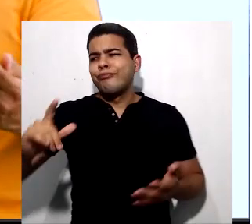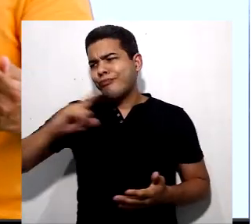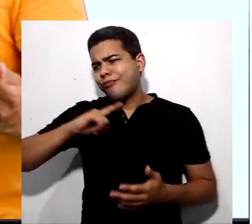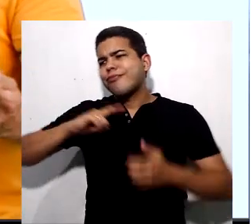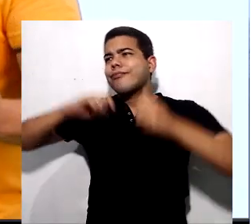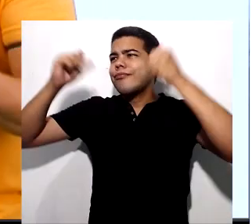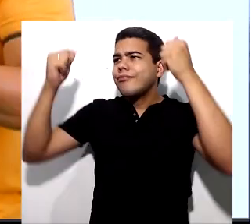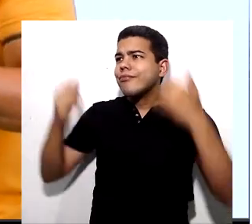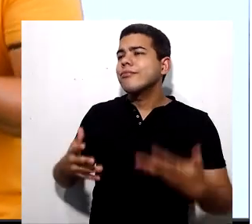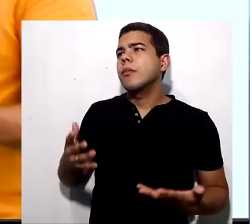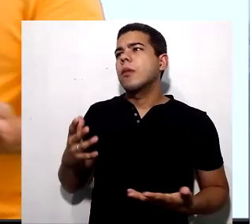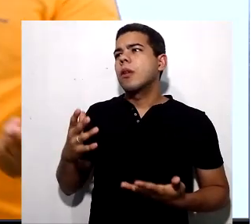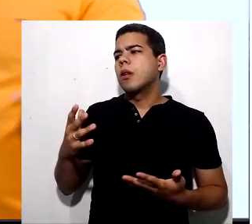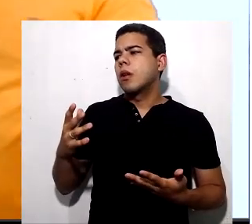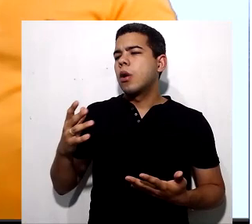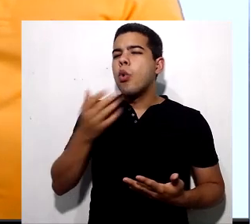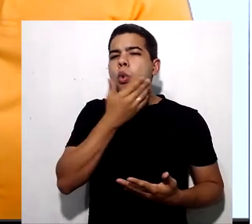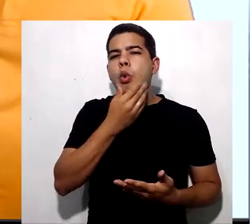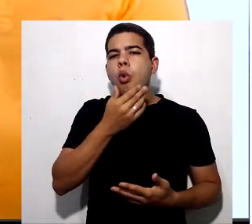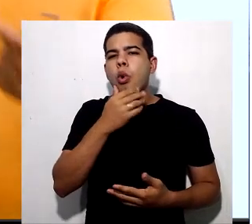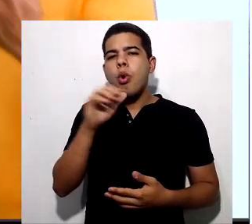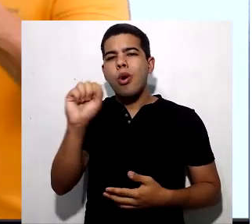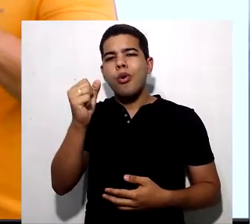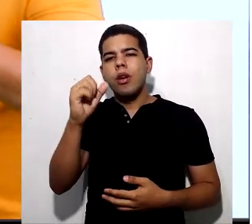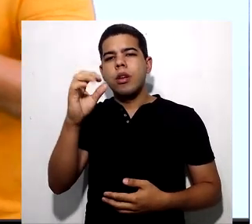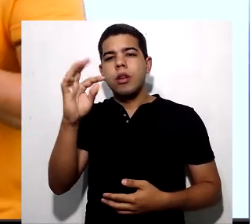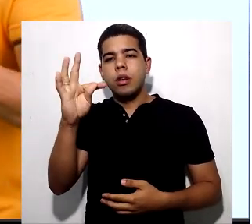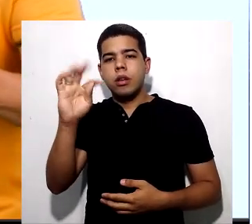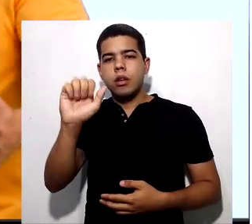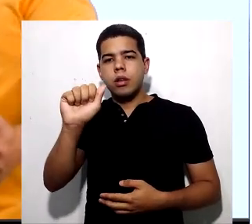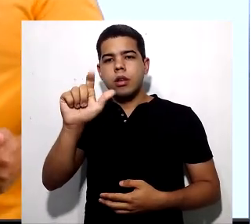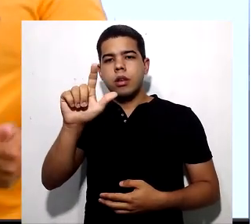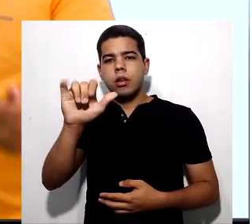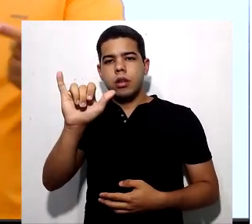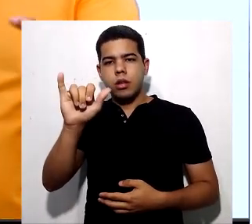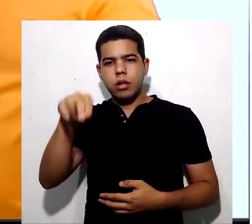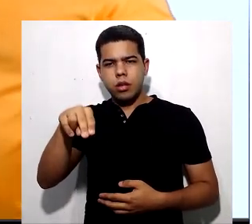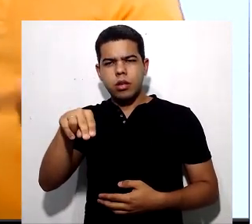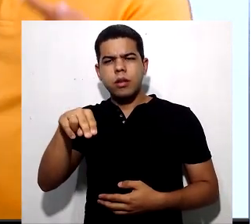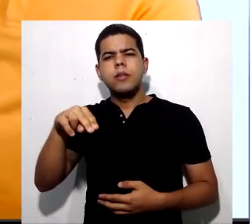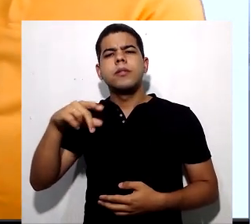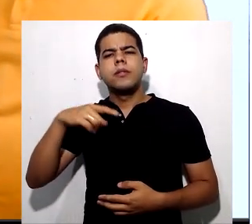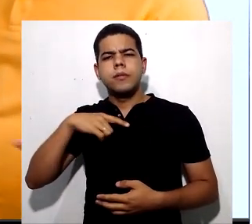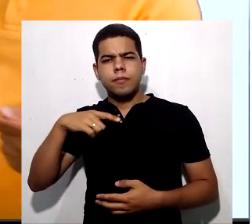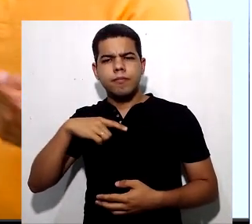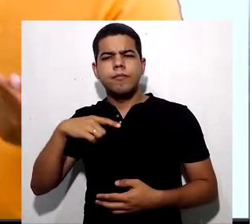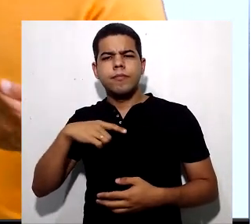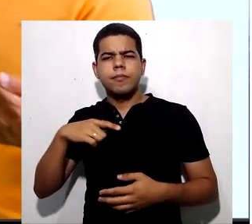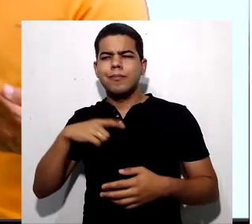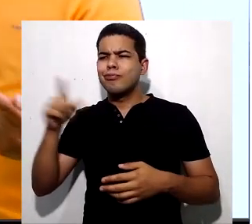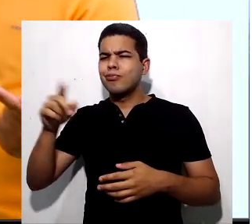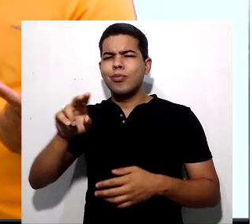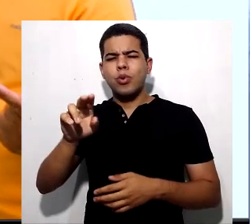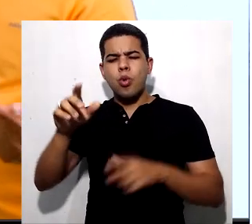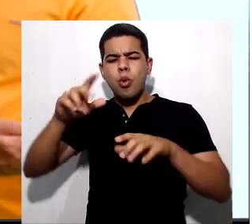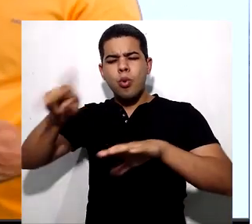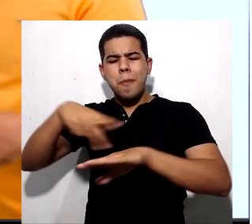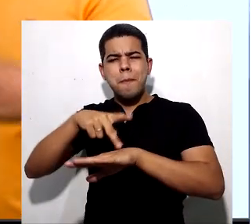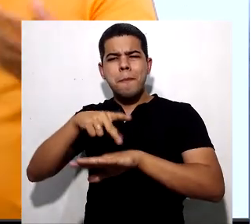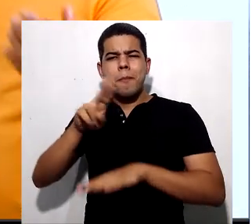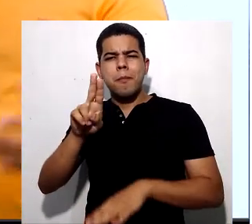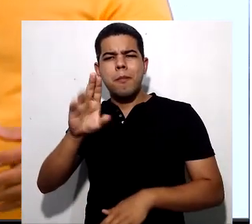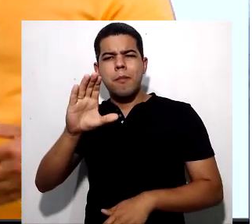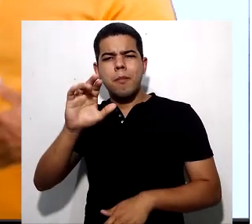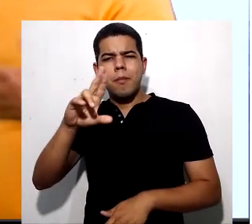genocidário, que foi causado por Stalin, né? E no comando da União Soviética, que devastou principalmente o território da Ucrânia.